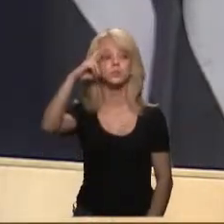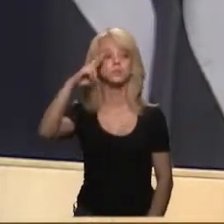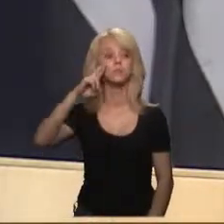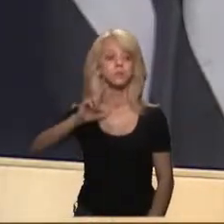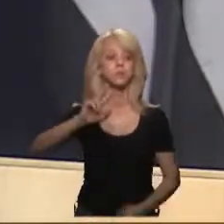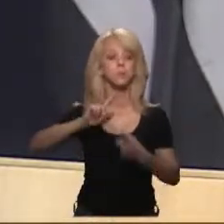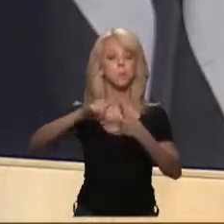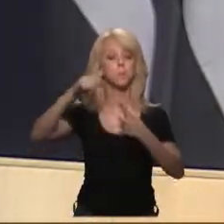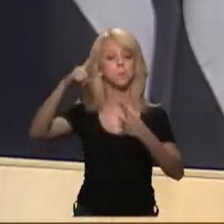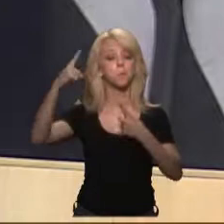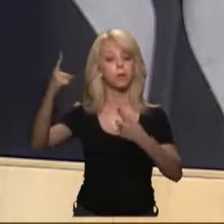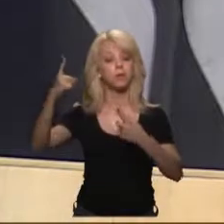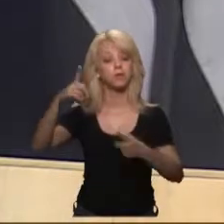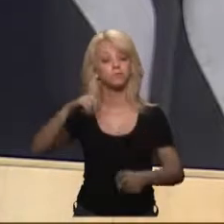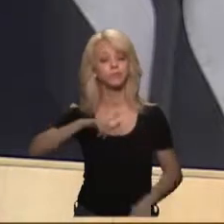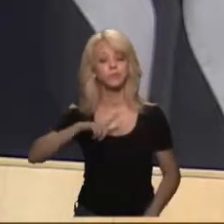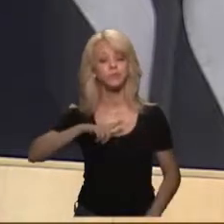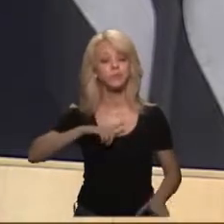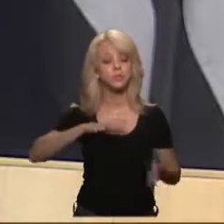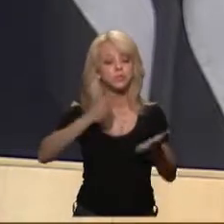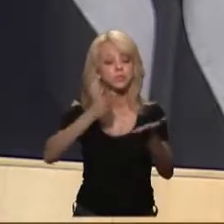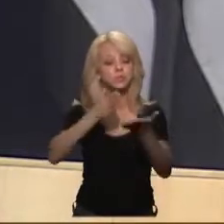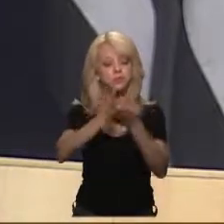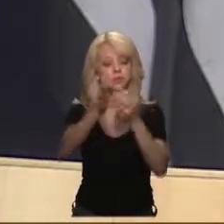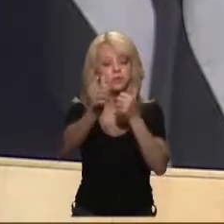gente, nós estamos aqui